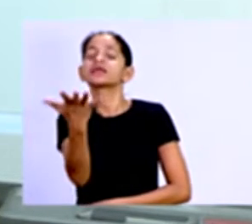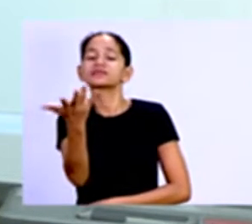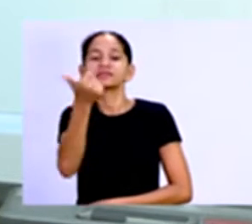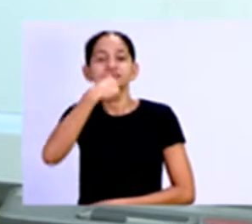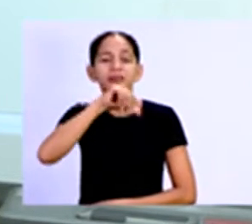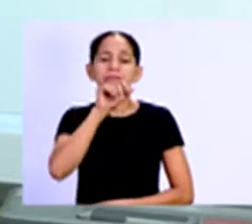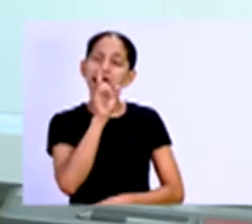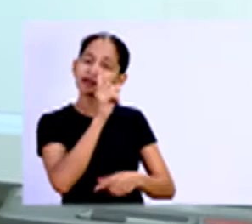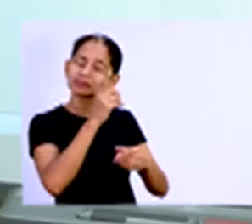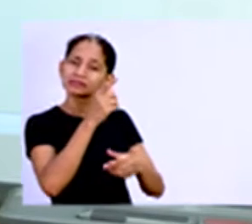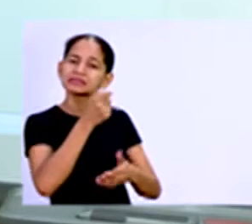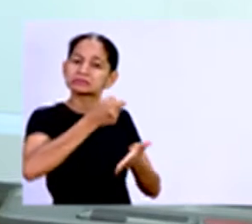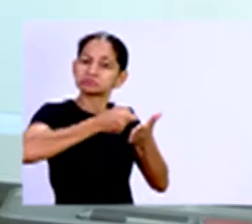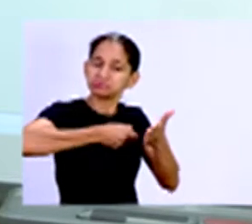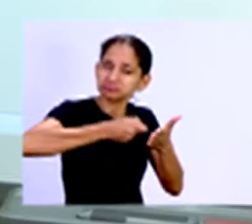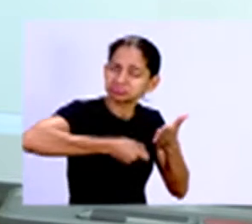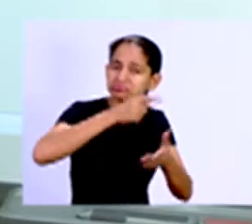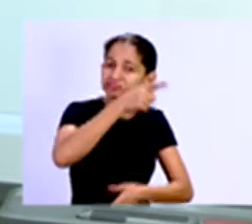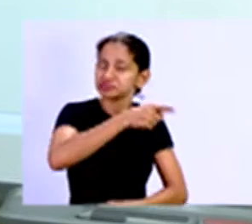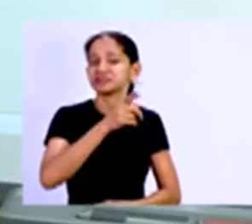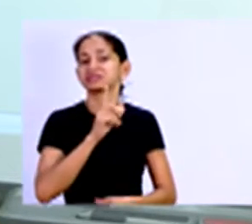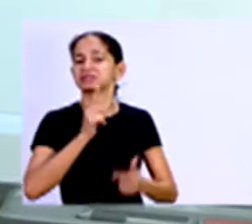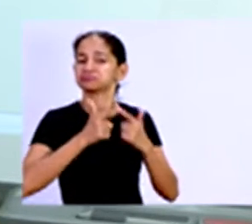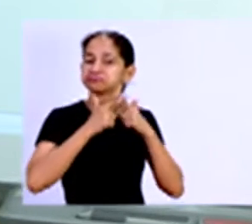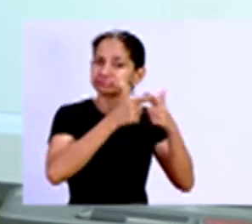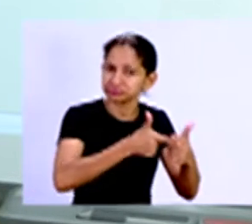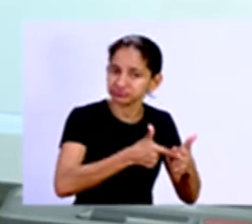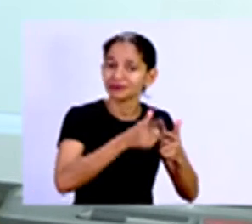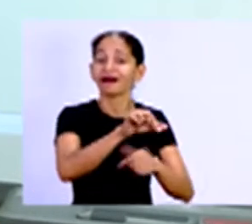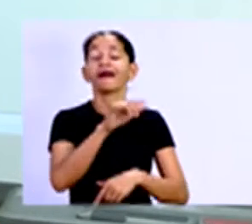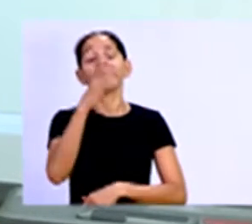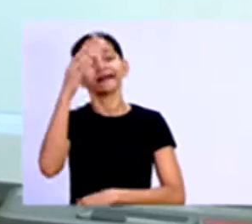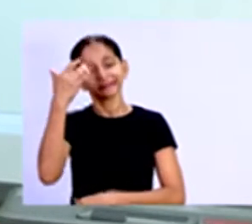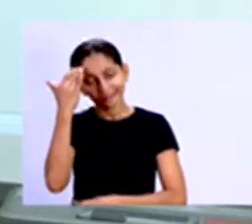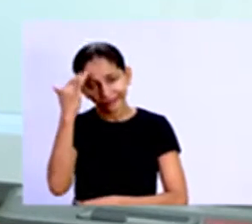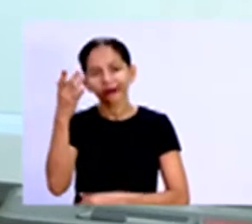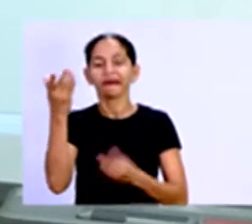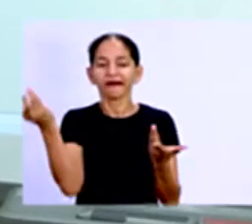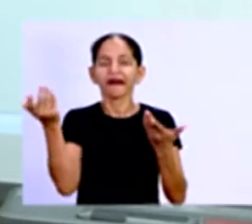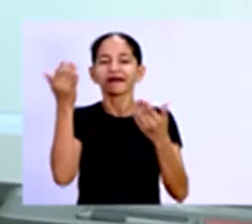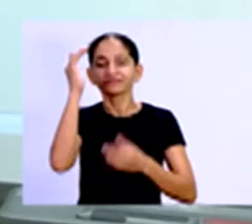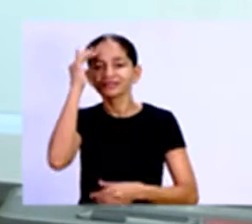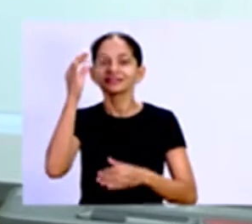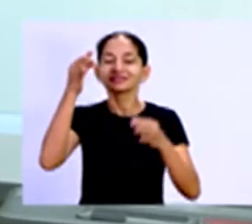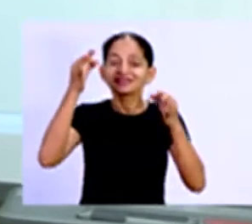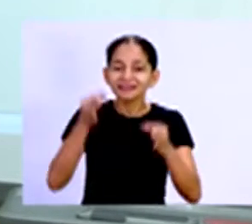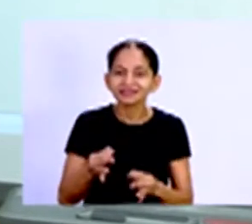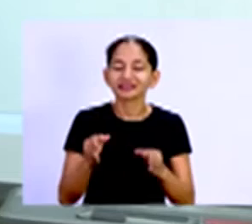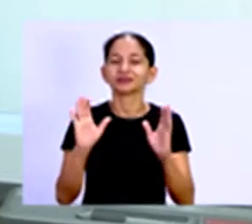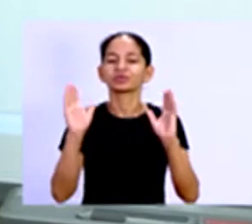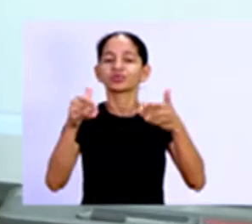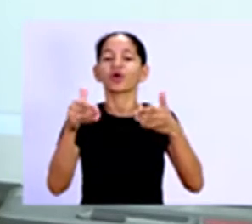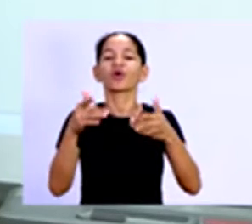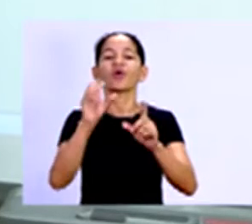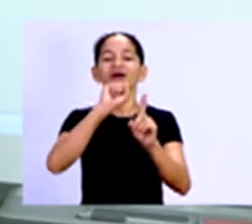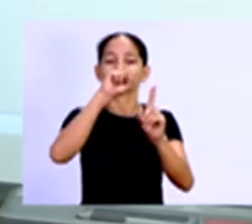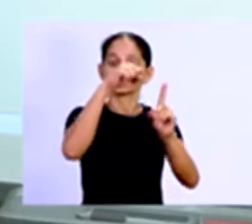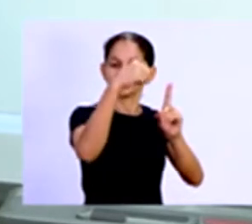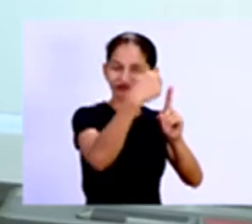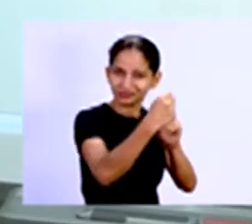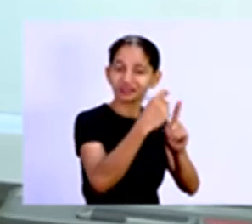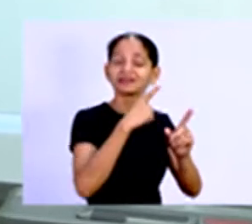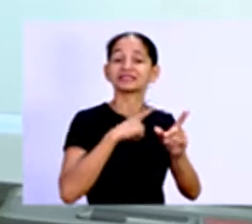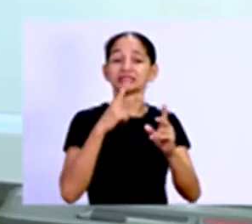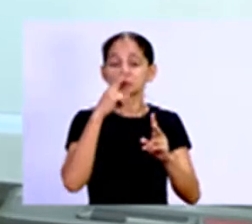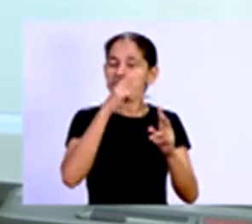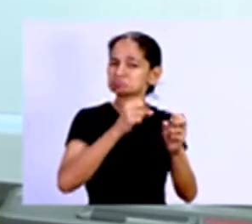com que você fosse escovar os dentes e tomar banho. Então, essa unidade a gente vai especificar um pouco mais como a sociedade tem uma